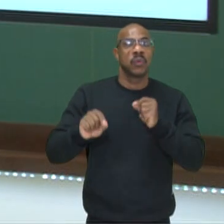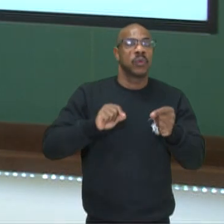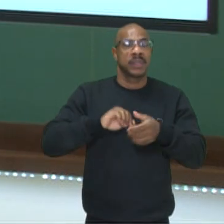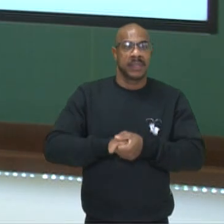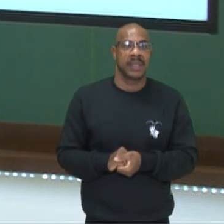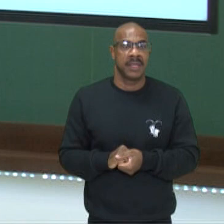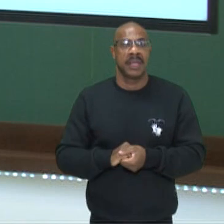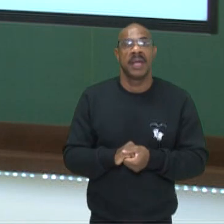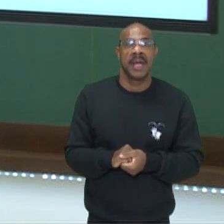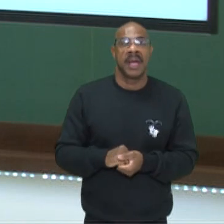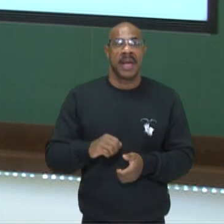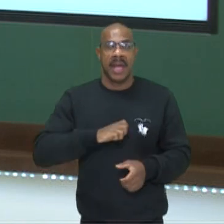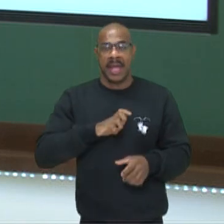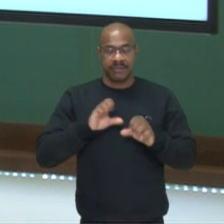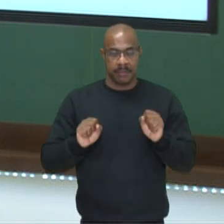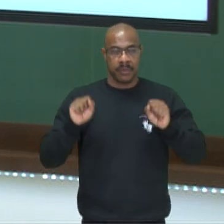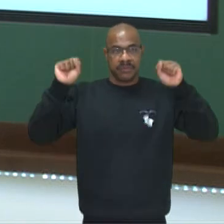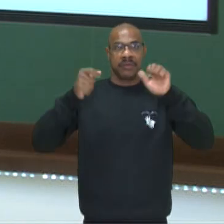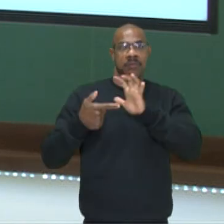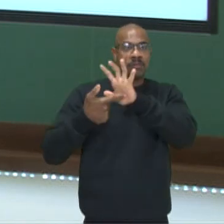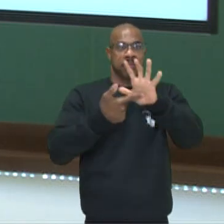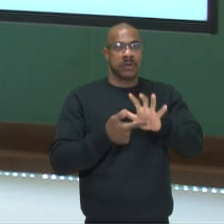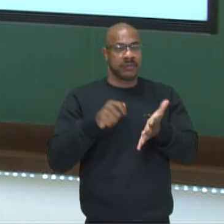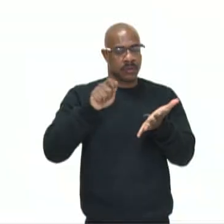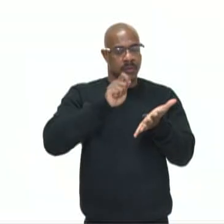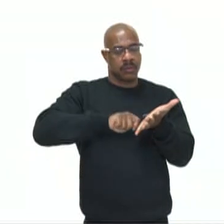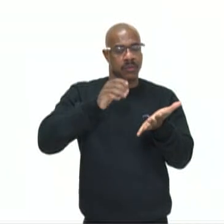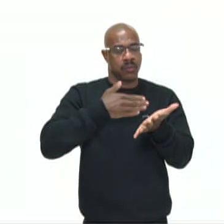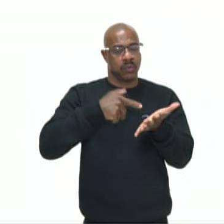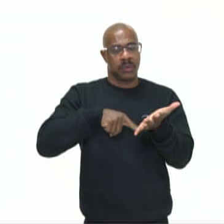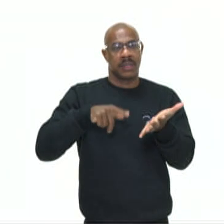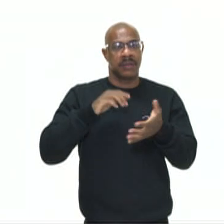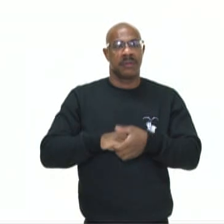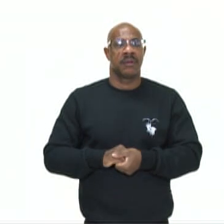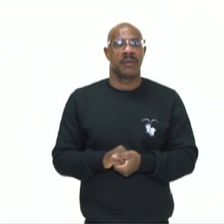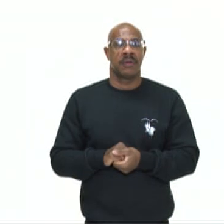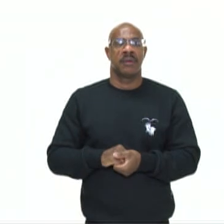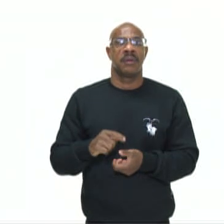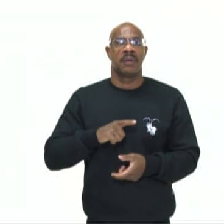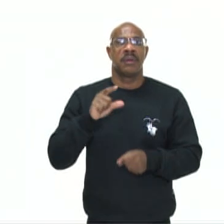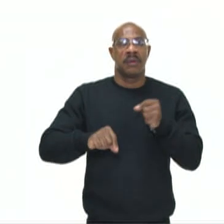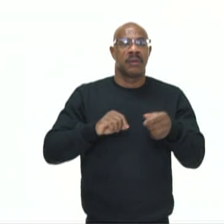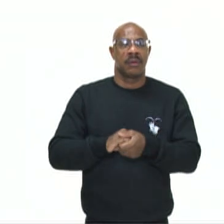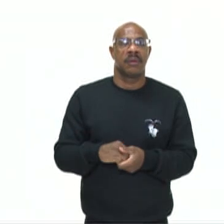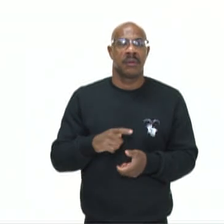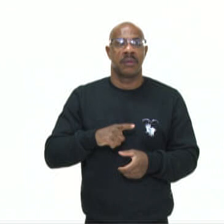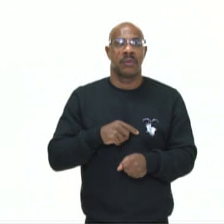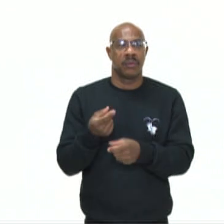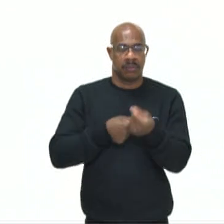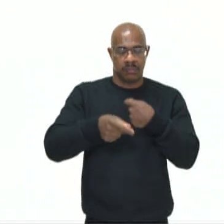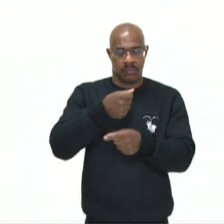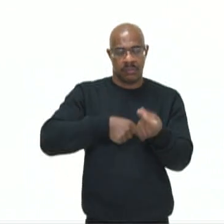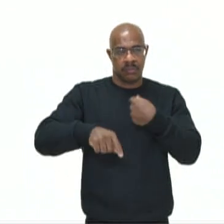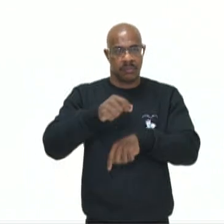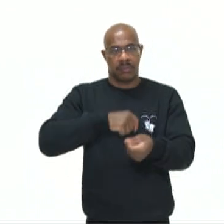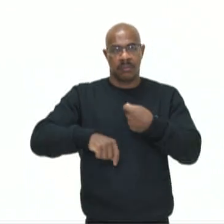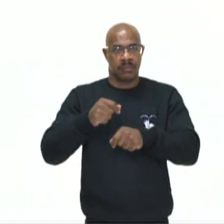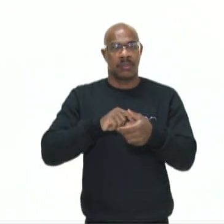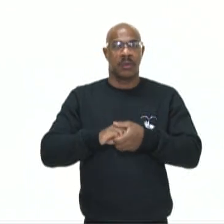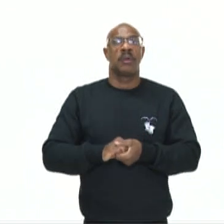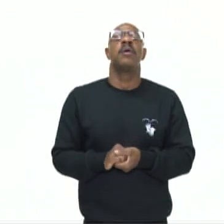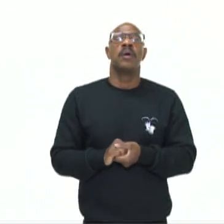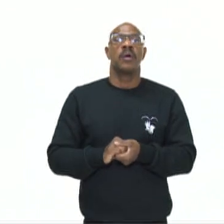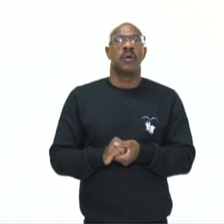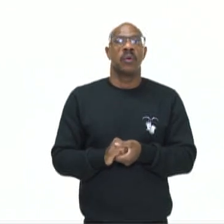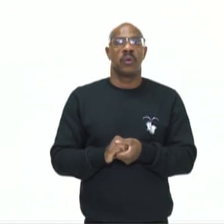sociologia, dentro dos estudos da sociologia. Então o livro ao lado, A Ética Protestante e o Espírito do Capitalismo, é do sociólogo Max Weber